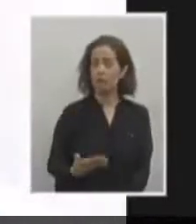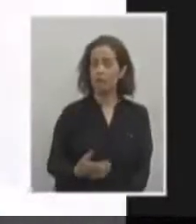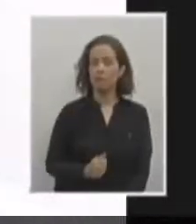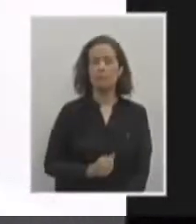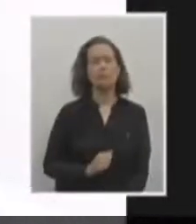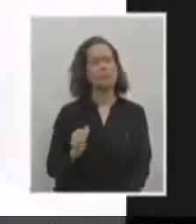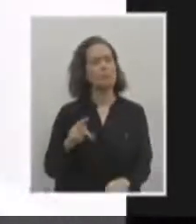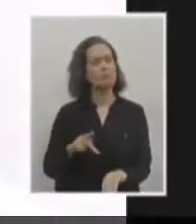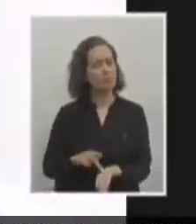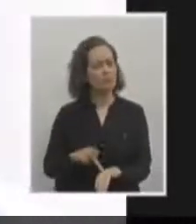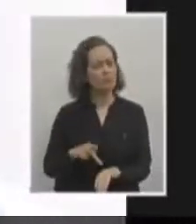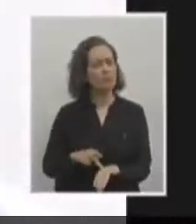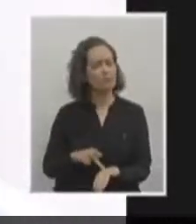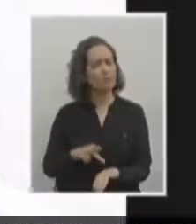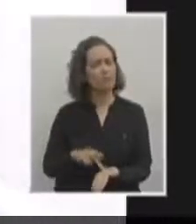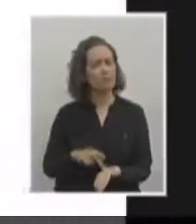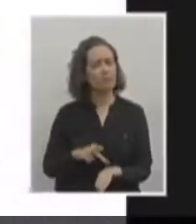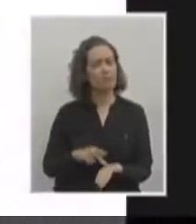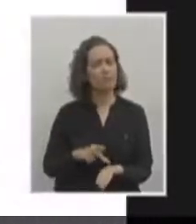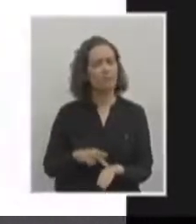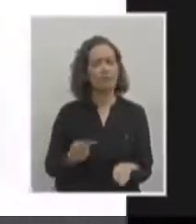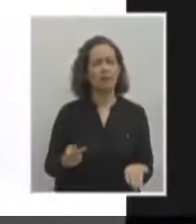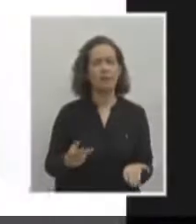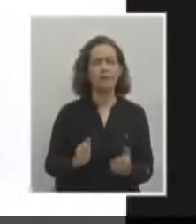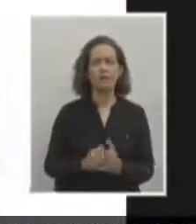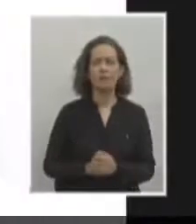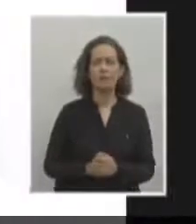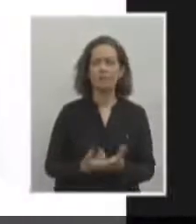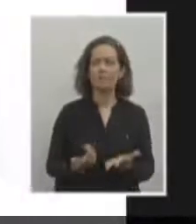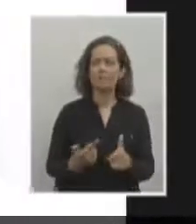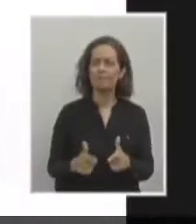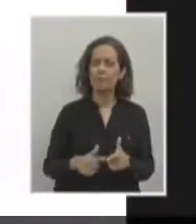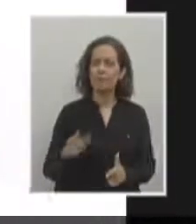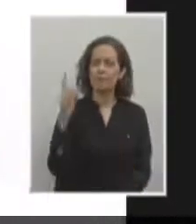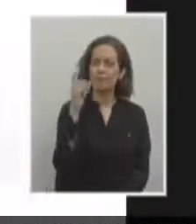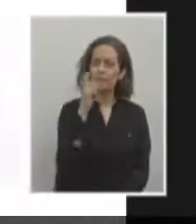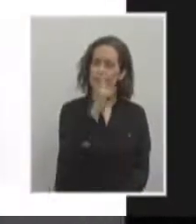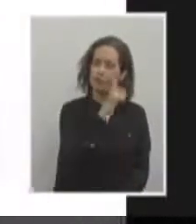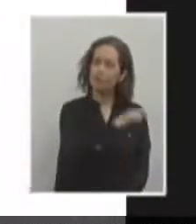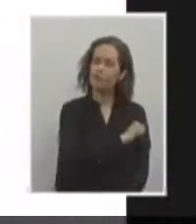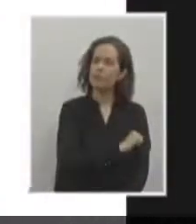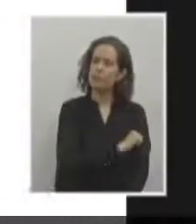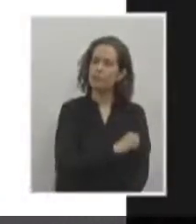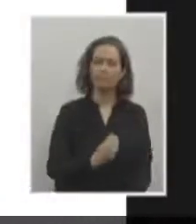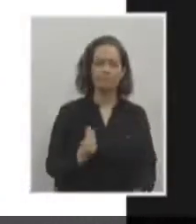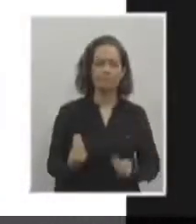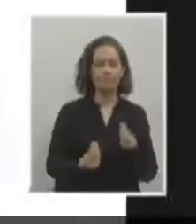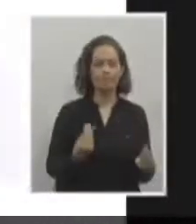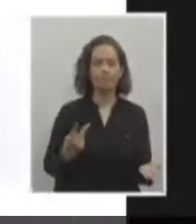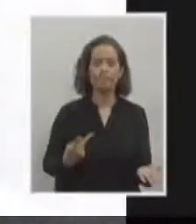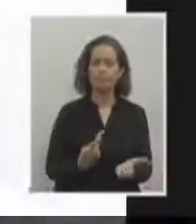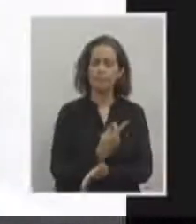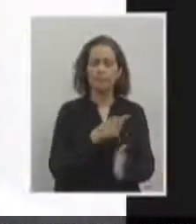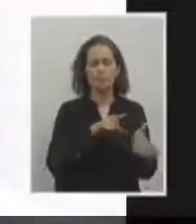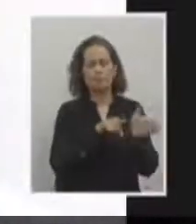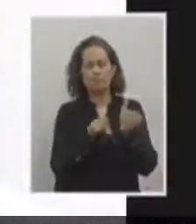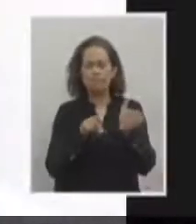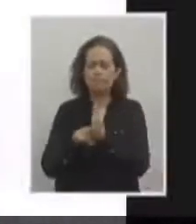uma missão difícil, sim. A gente compreende, eu entendo toda a situação, todos os questionamentos de todos